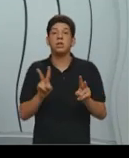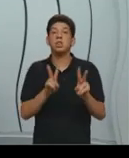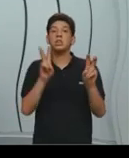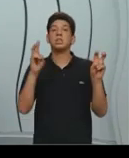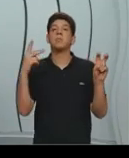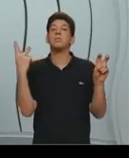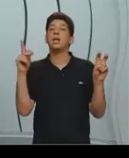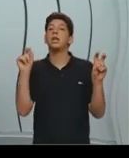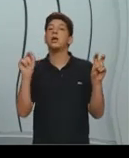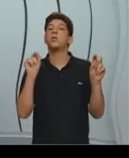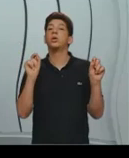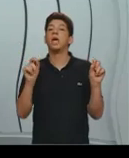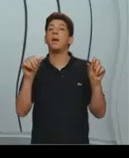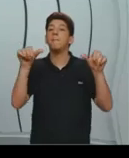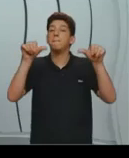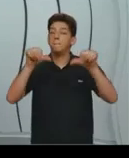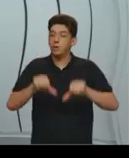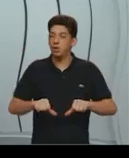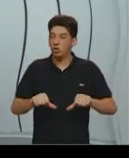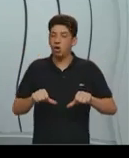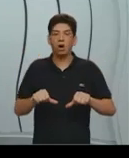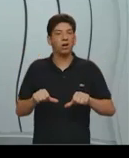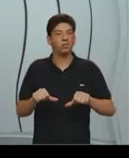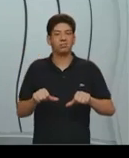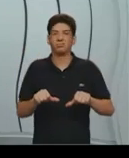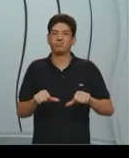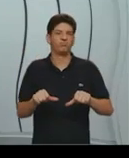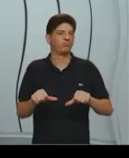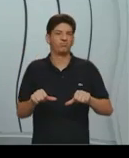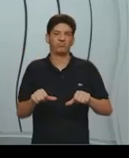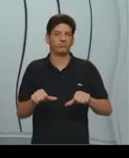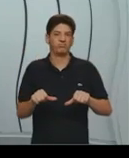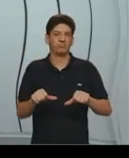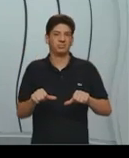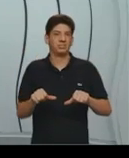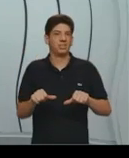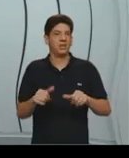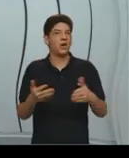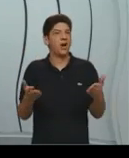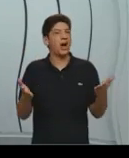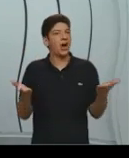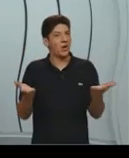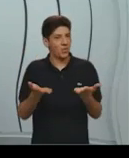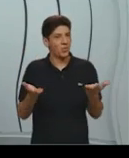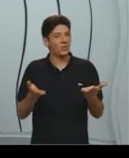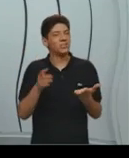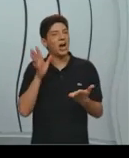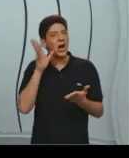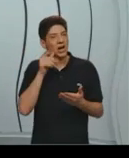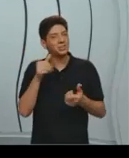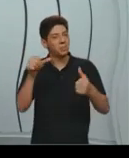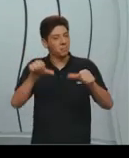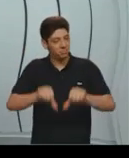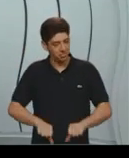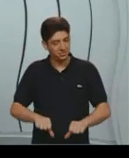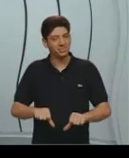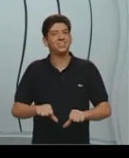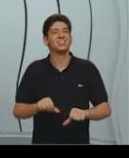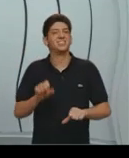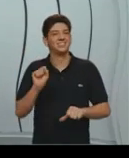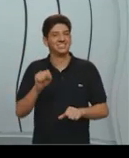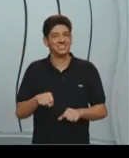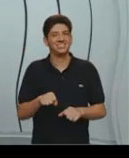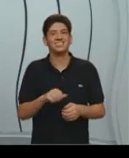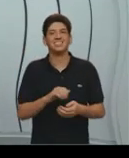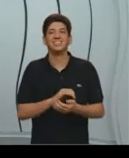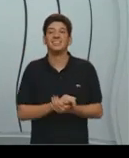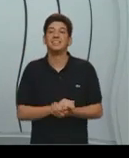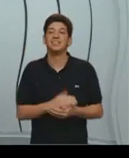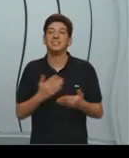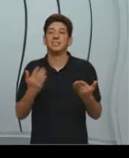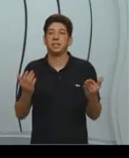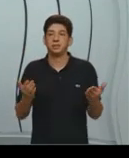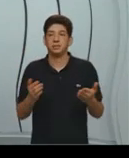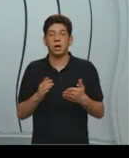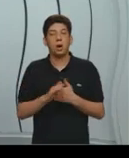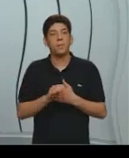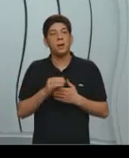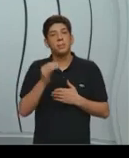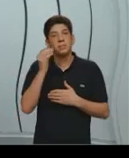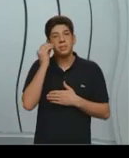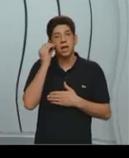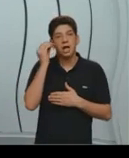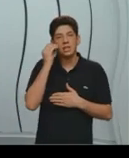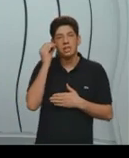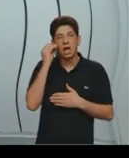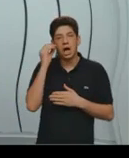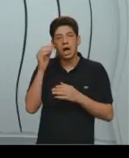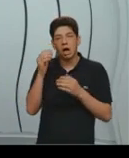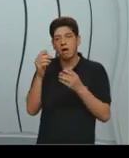era 2012. Eu acho que piorou um pouco, assim, pelas propostas, né? Então essa questão de deixar a política de lado e tudo. Só que a grande